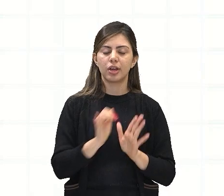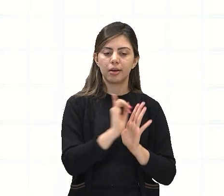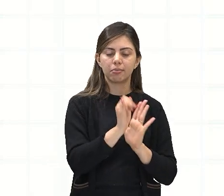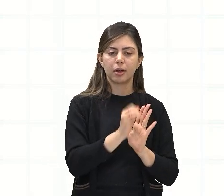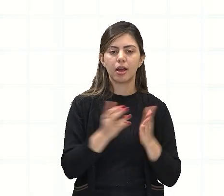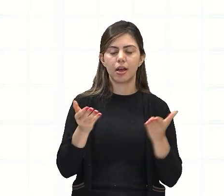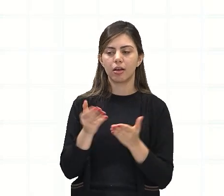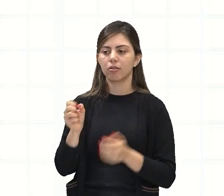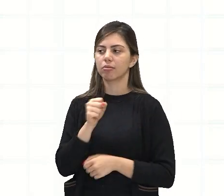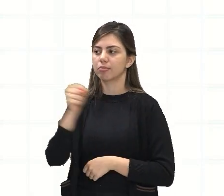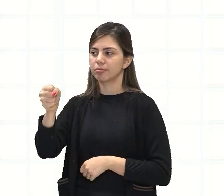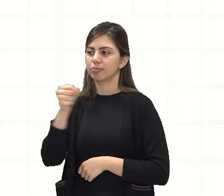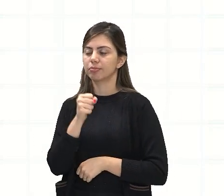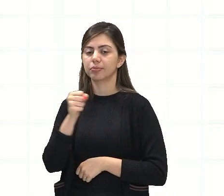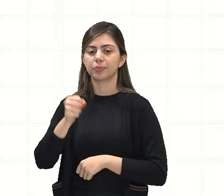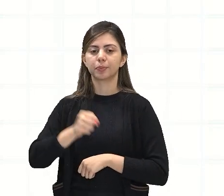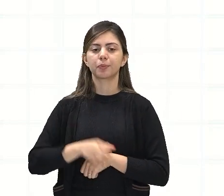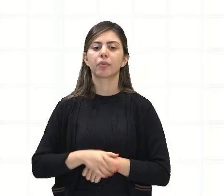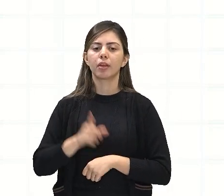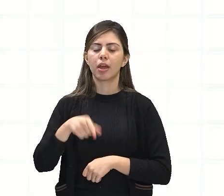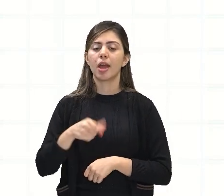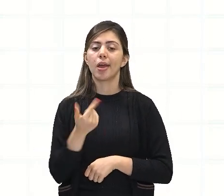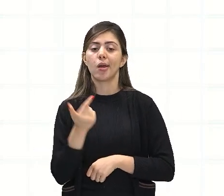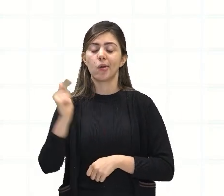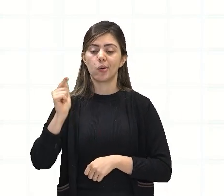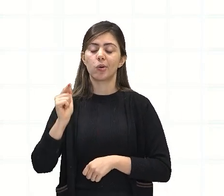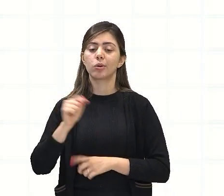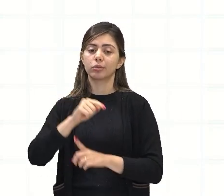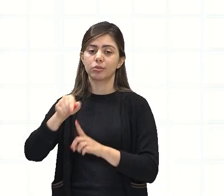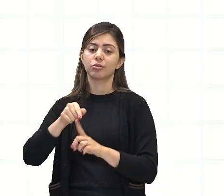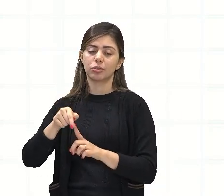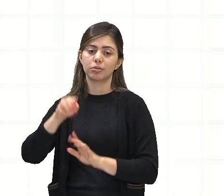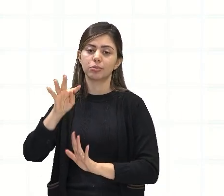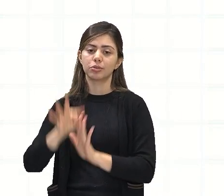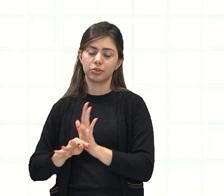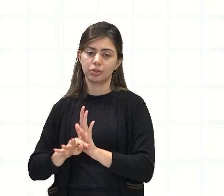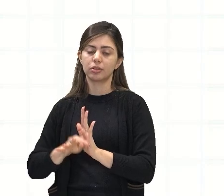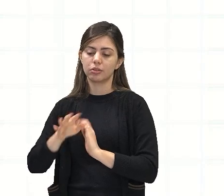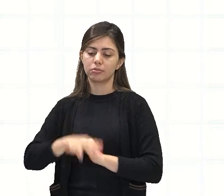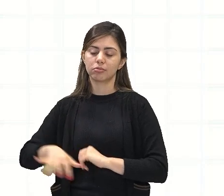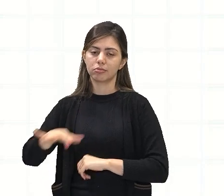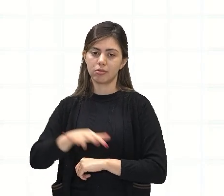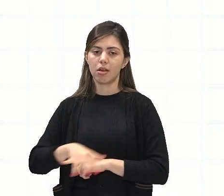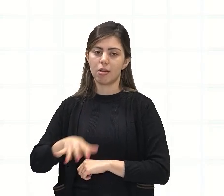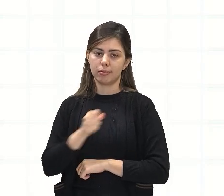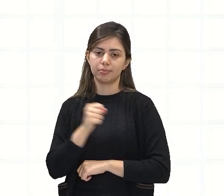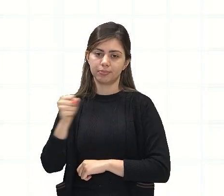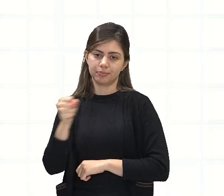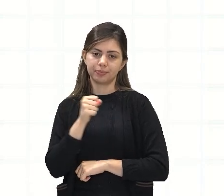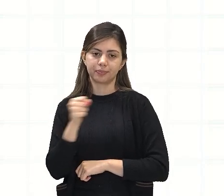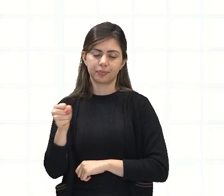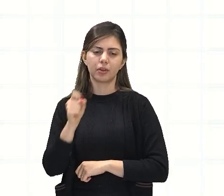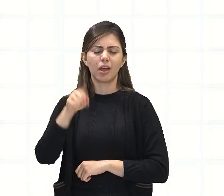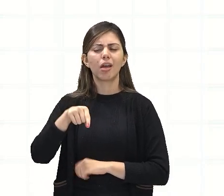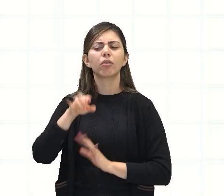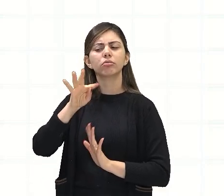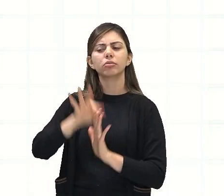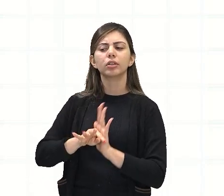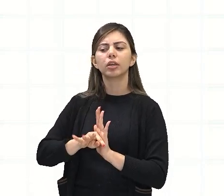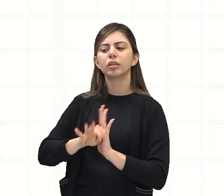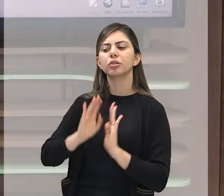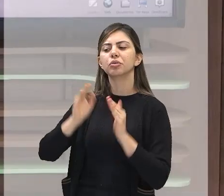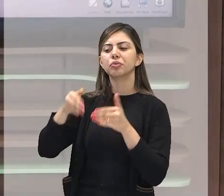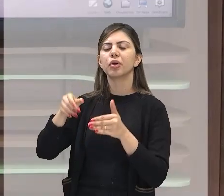da reportagem. A reportagem é outro tipo de texto jornalístico. É o texto que tem a intenção de informar